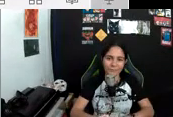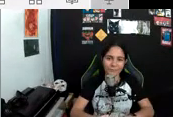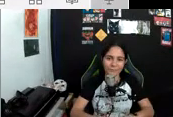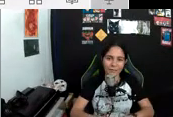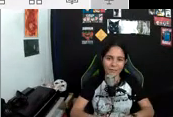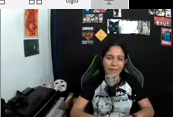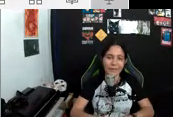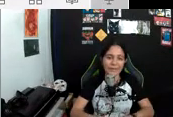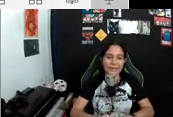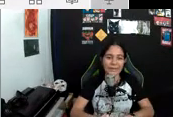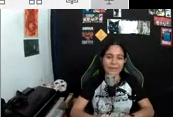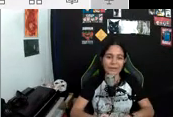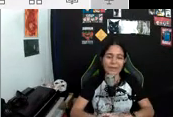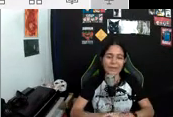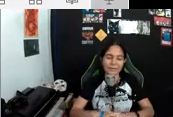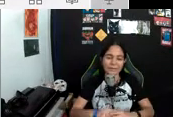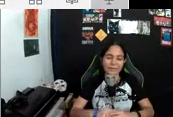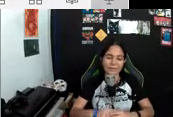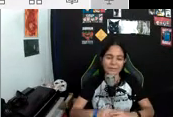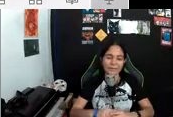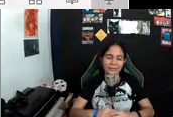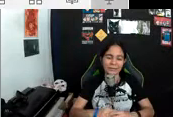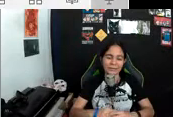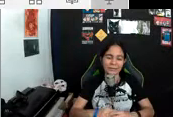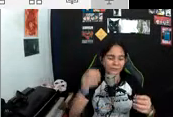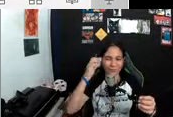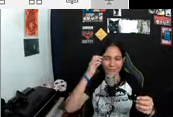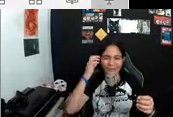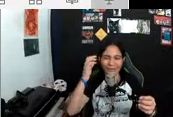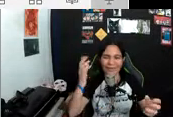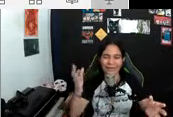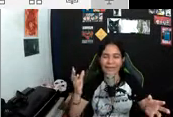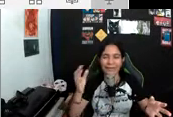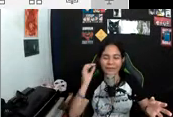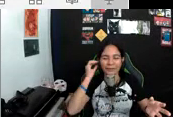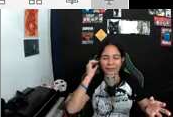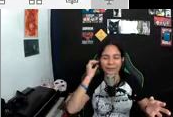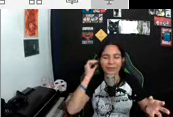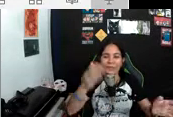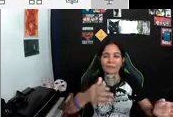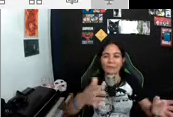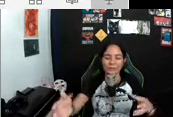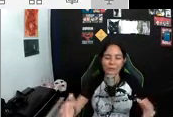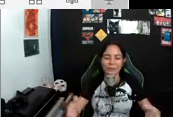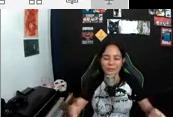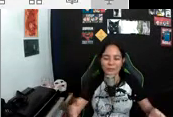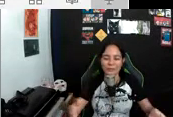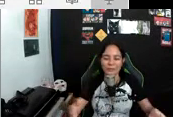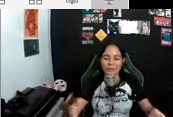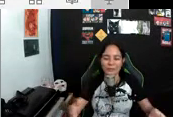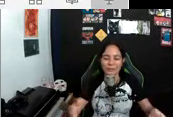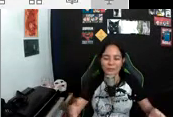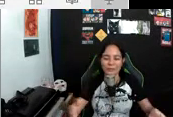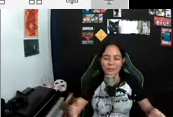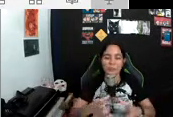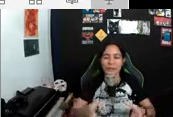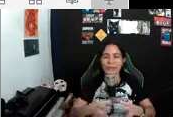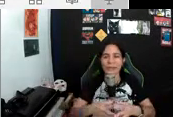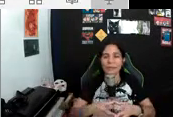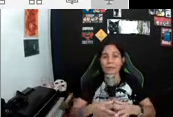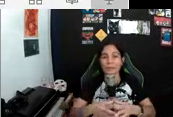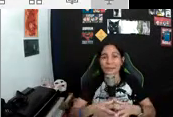fé, e aí a pessoa é tão, né, esperta para umas coisas e burras para